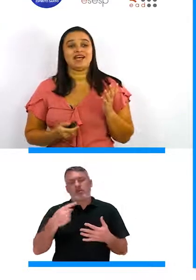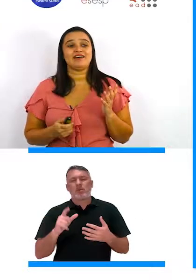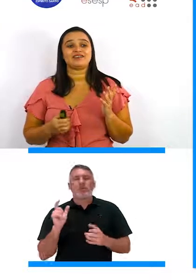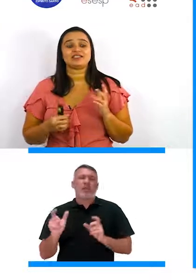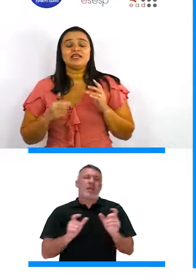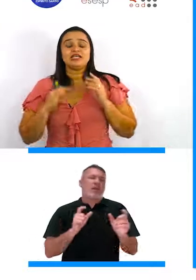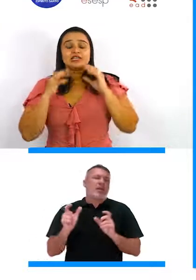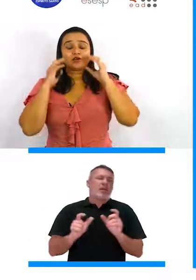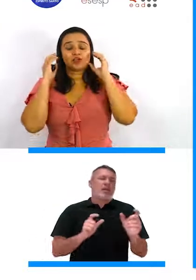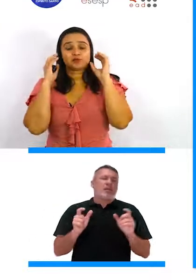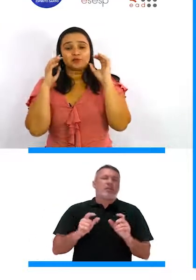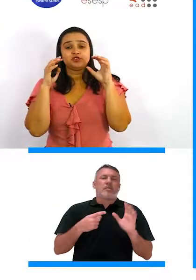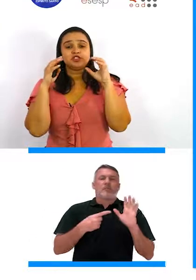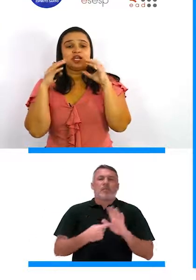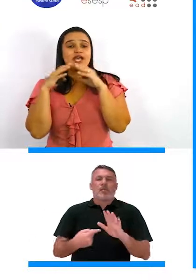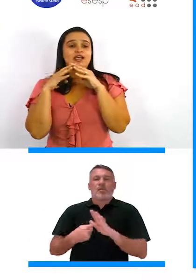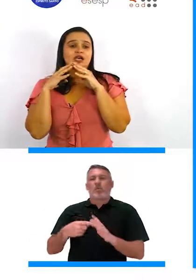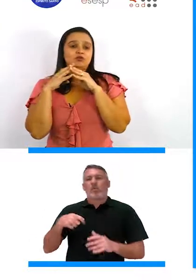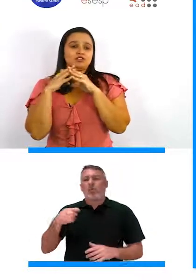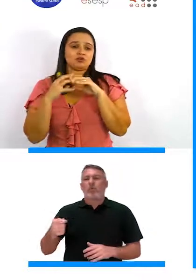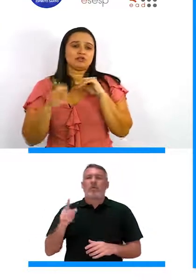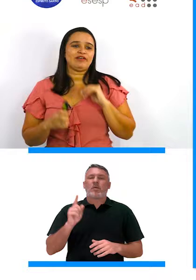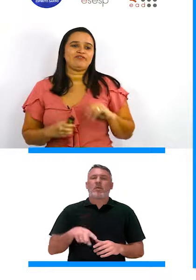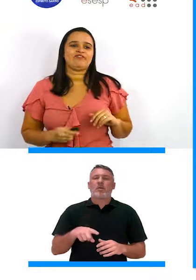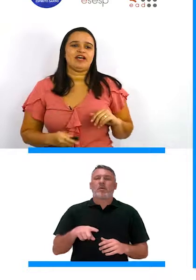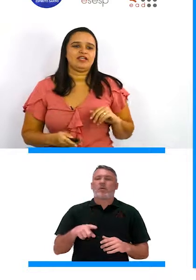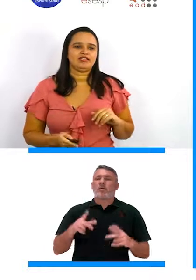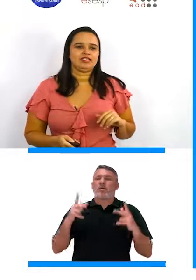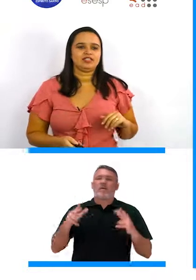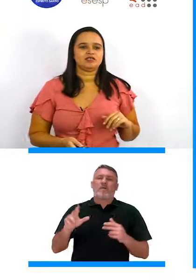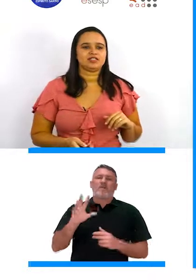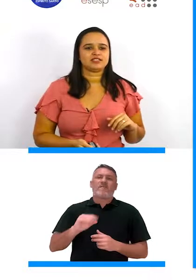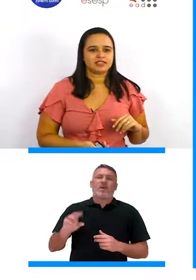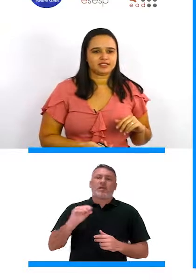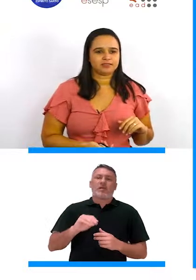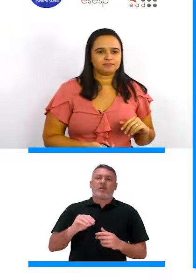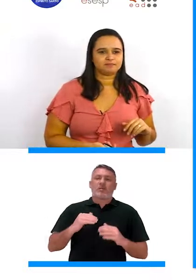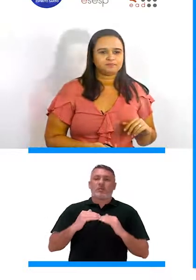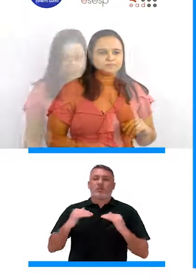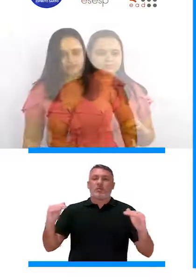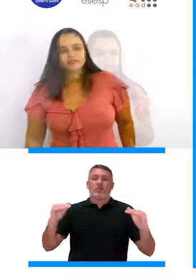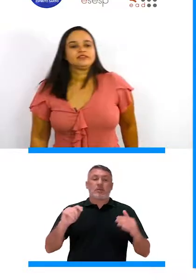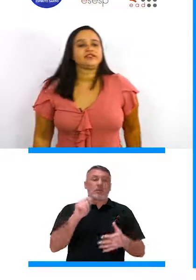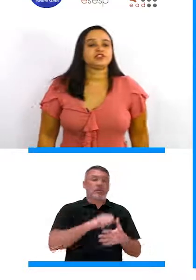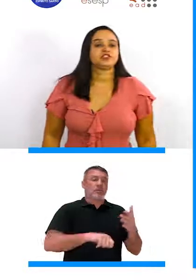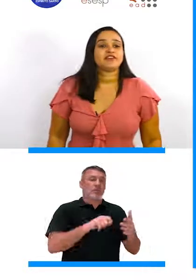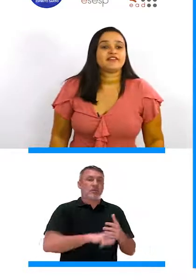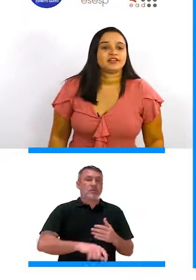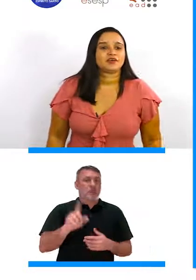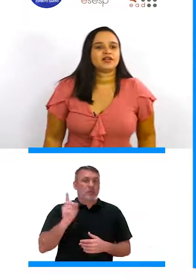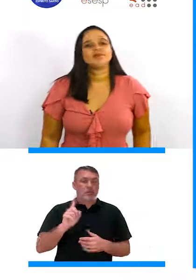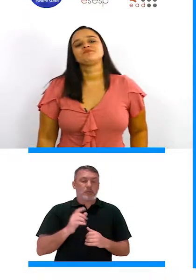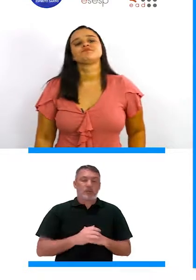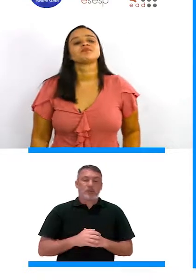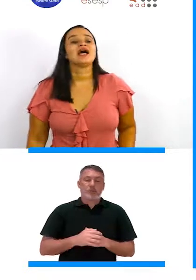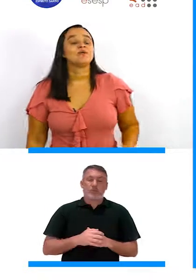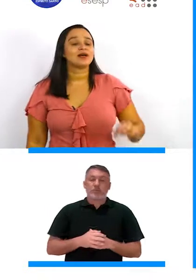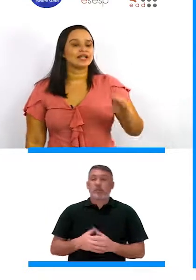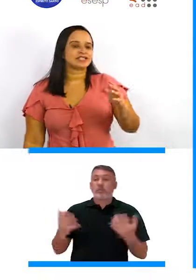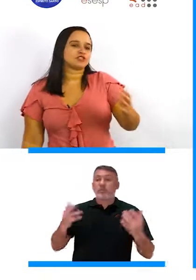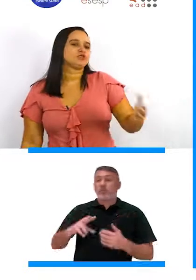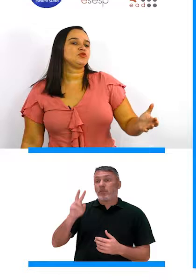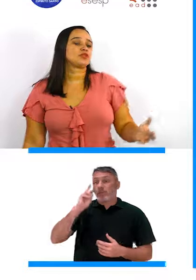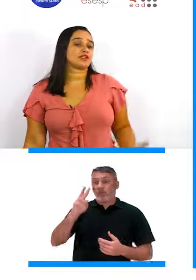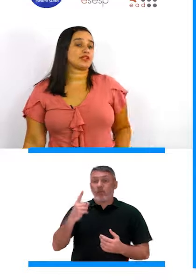de palavras que corresponde ao nível da fala, né, não da escrita. Então, a gente vai ver agora